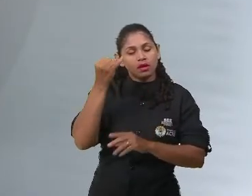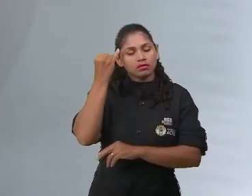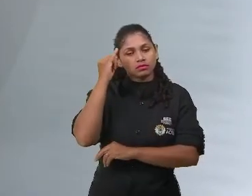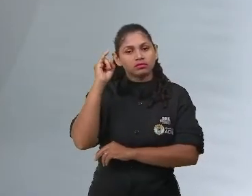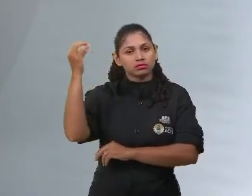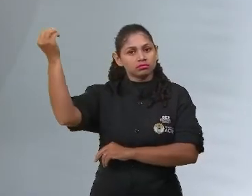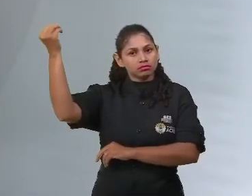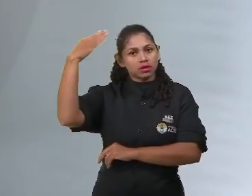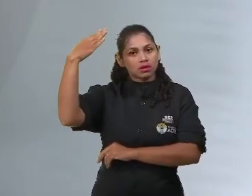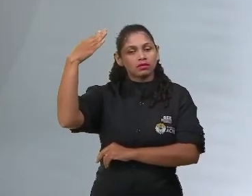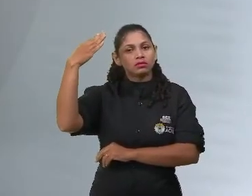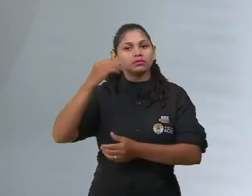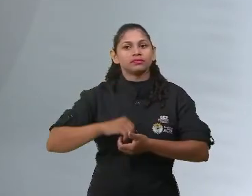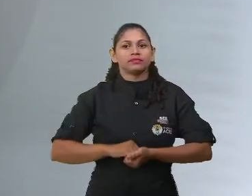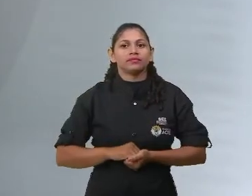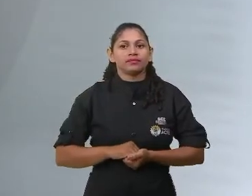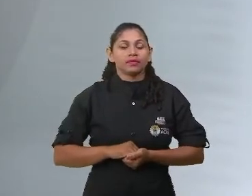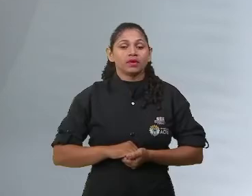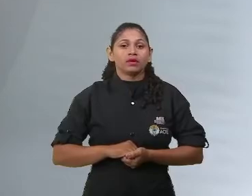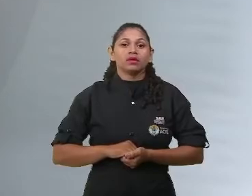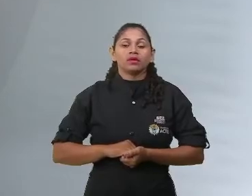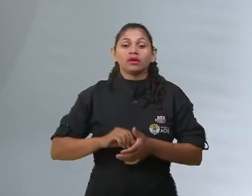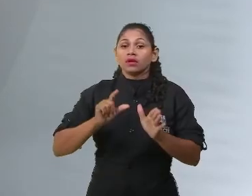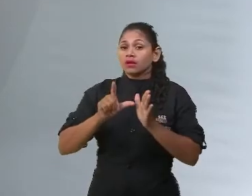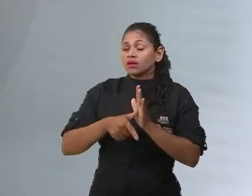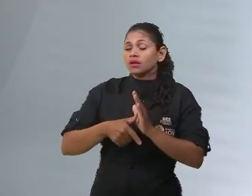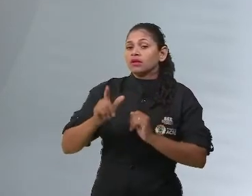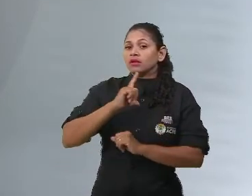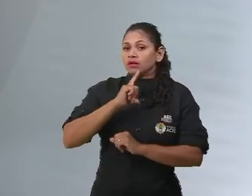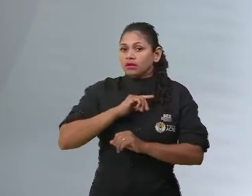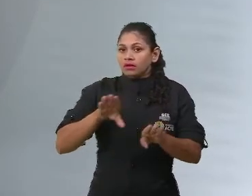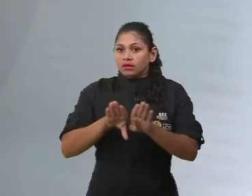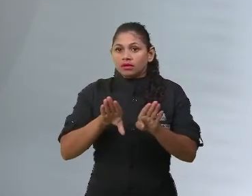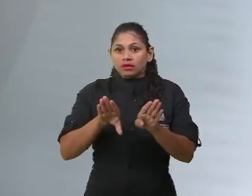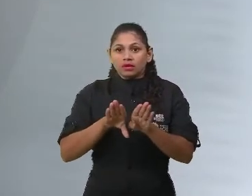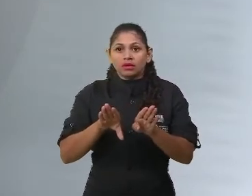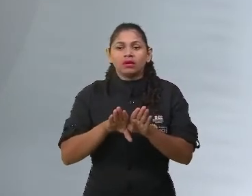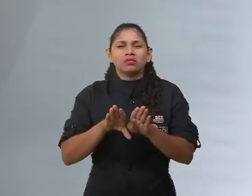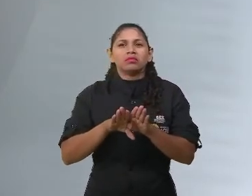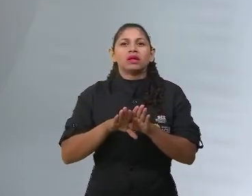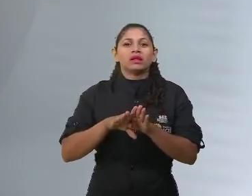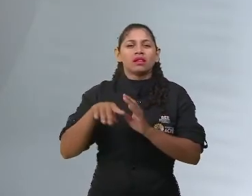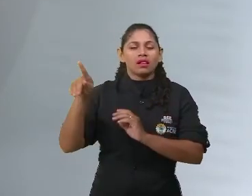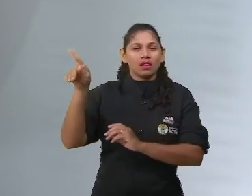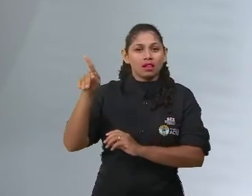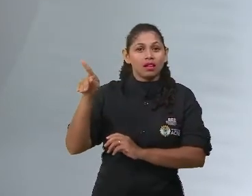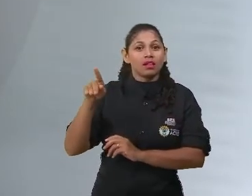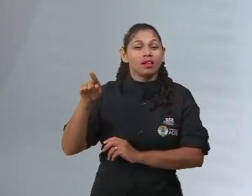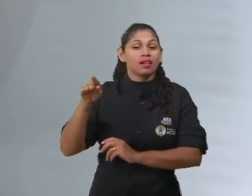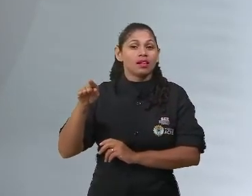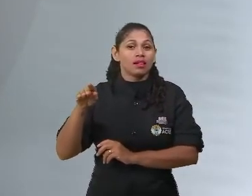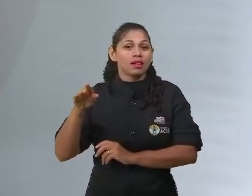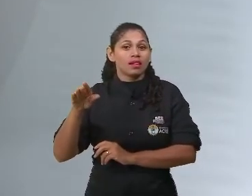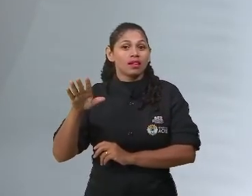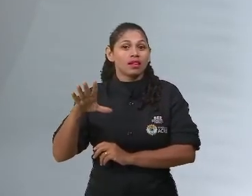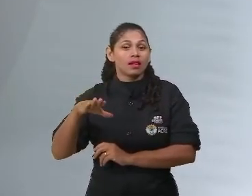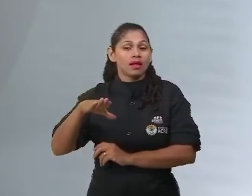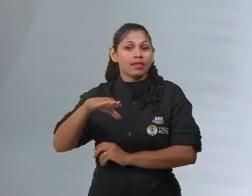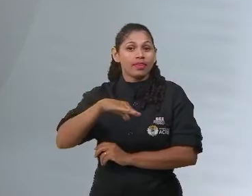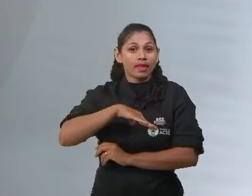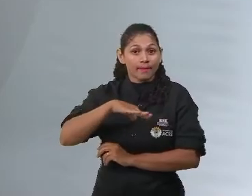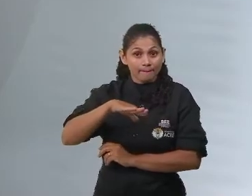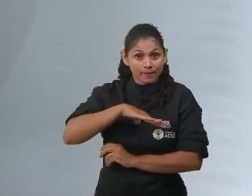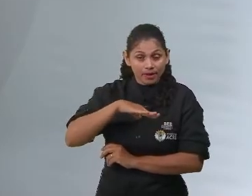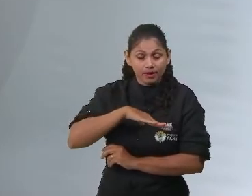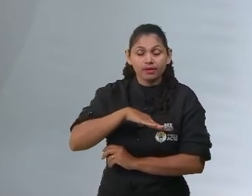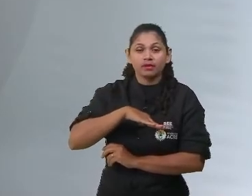ideais iluministas. Além da Inconfidência Mineira, tivemos também a Conjuração Baiana, que foi um movimento mais popular, que também contava com a participação